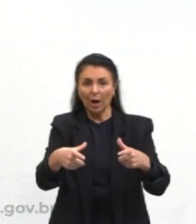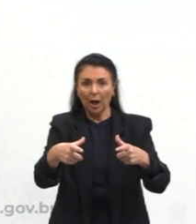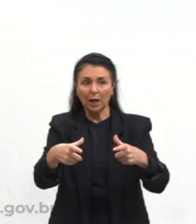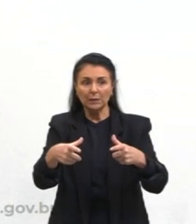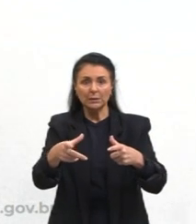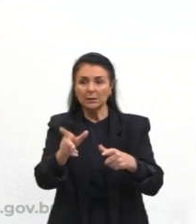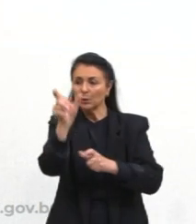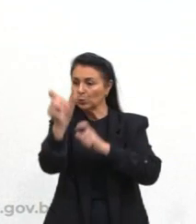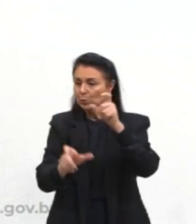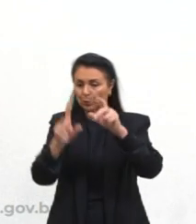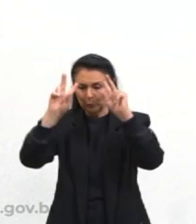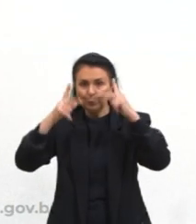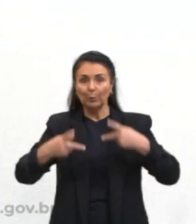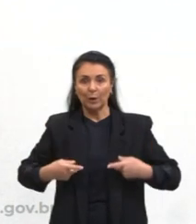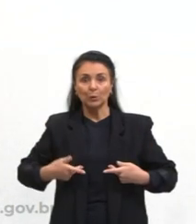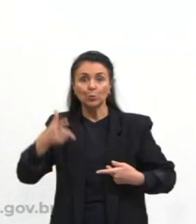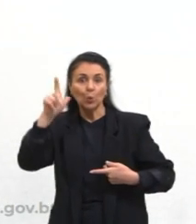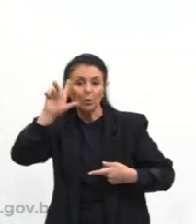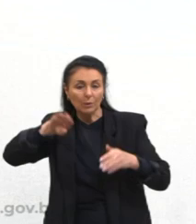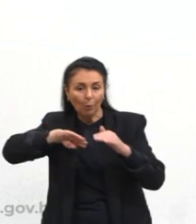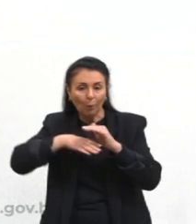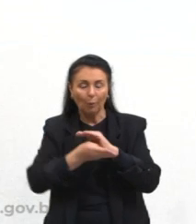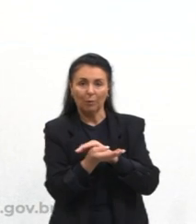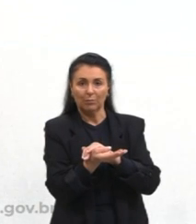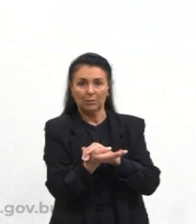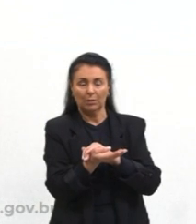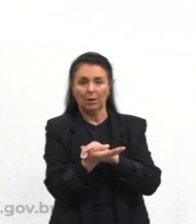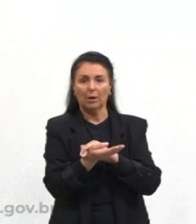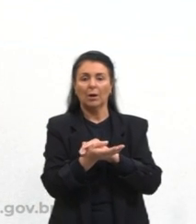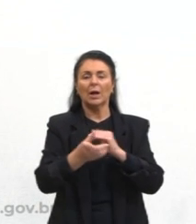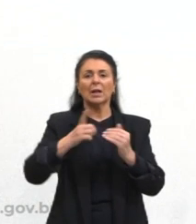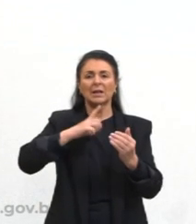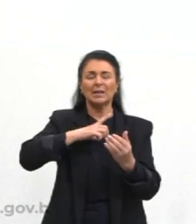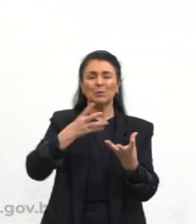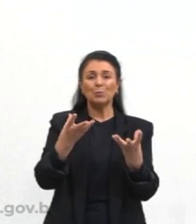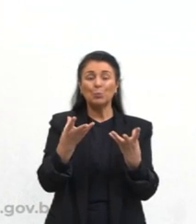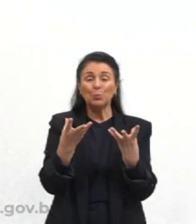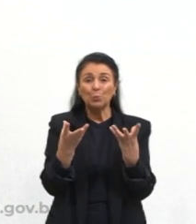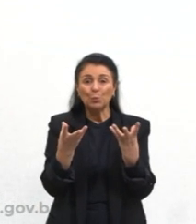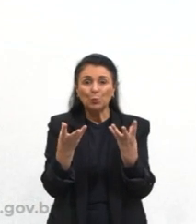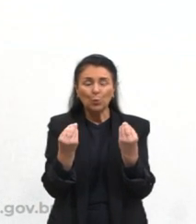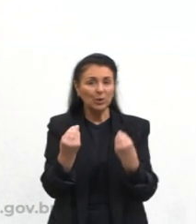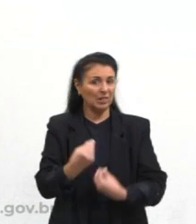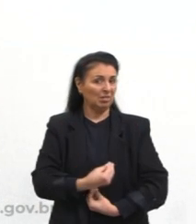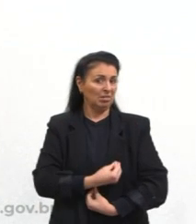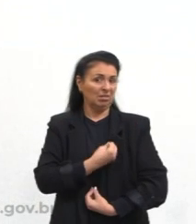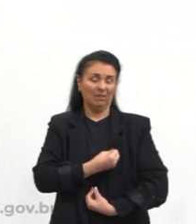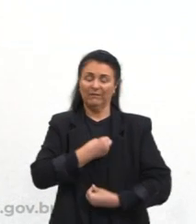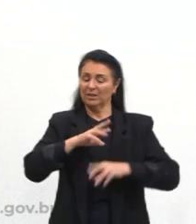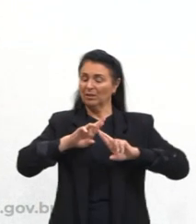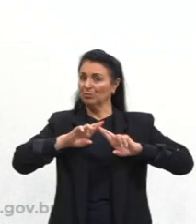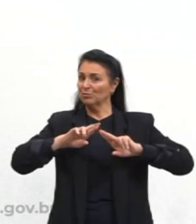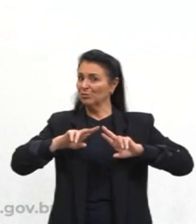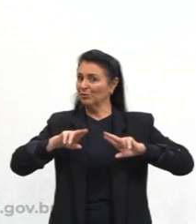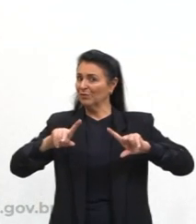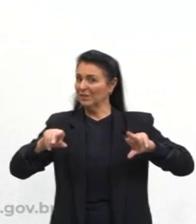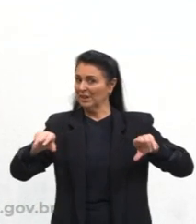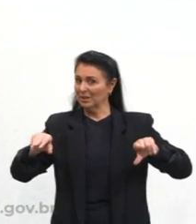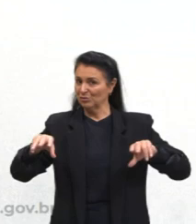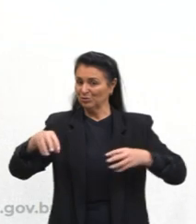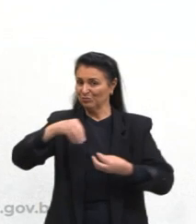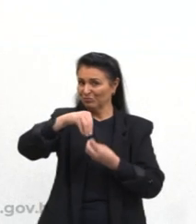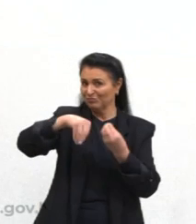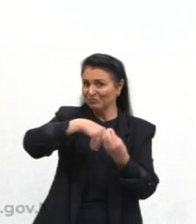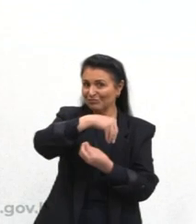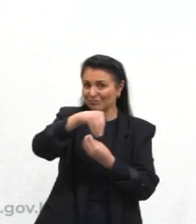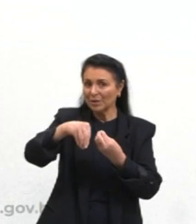conseguiu se adaptar bem certo ela heterogêneos quer dizer Tem bastante vida e diferente né inclui então agora